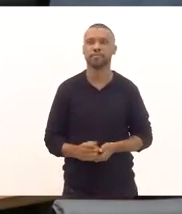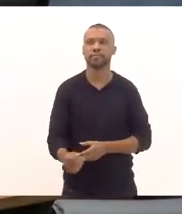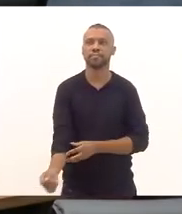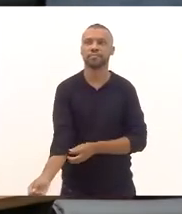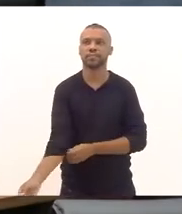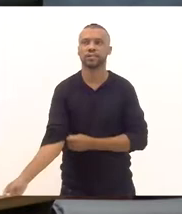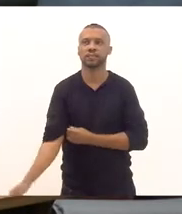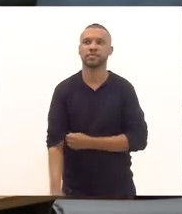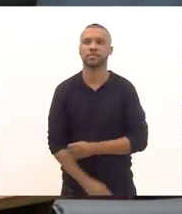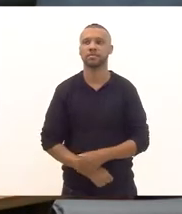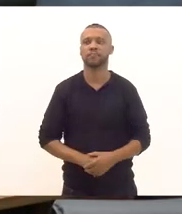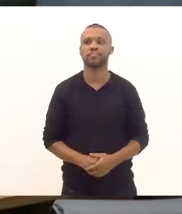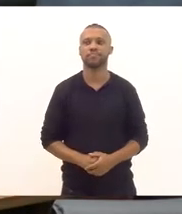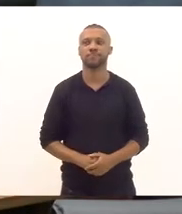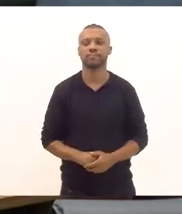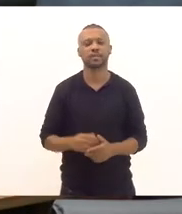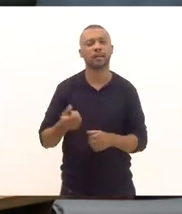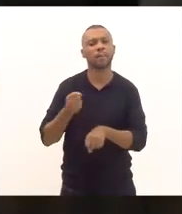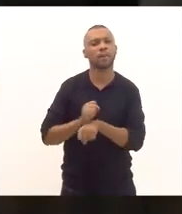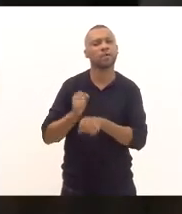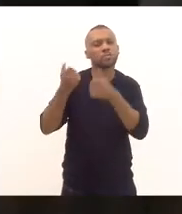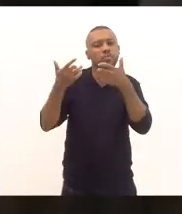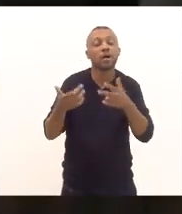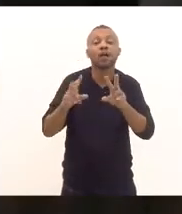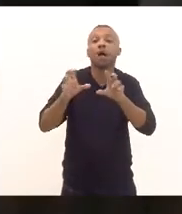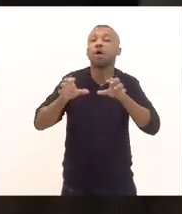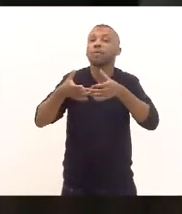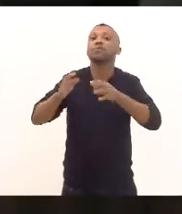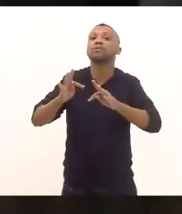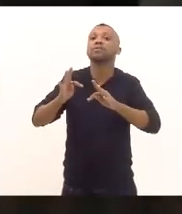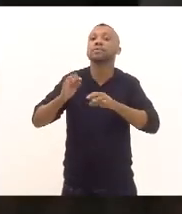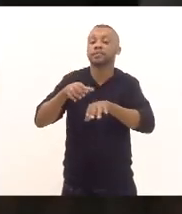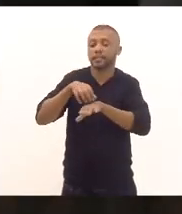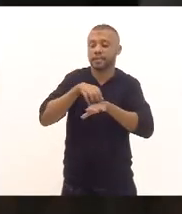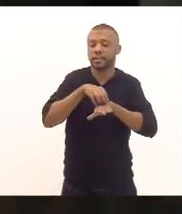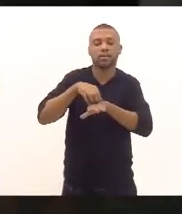um chá para falar na hora da comissão de transporte